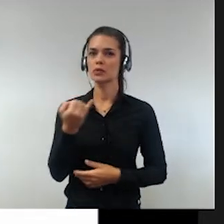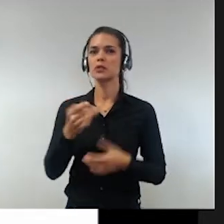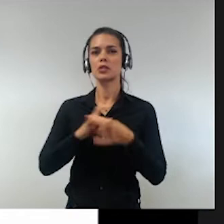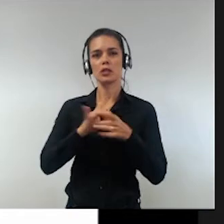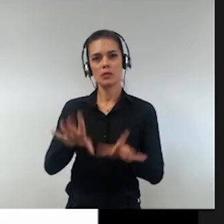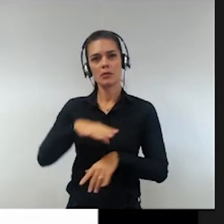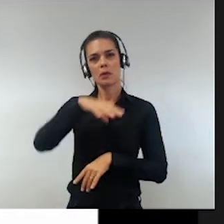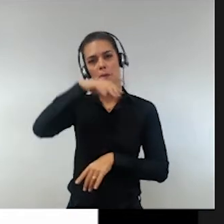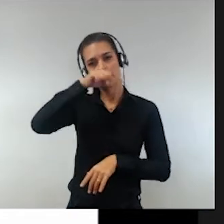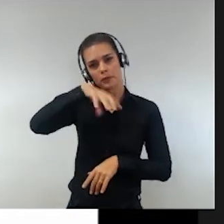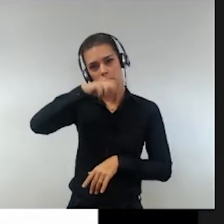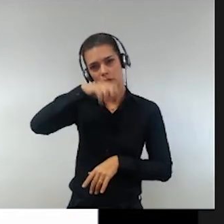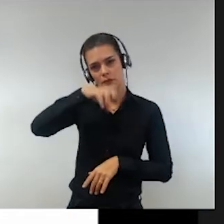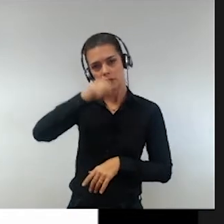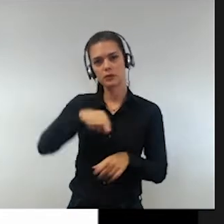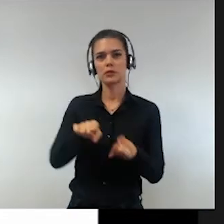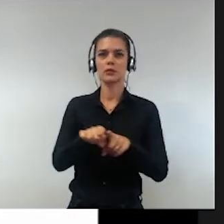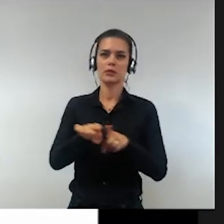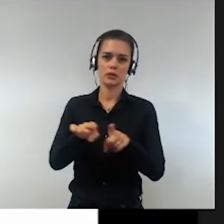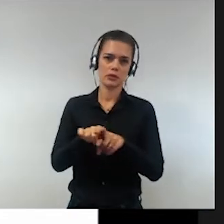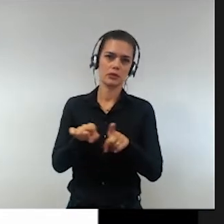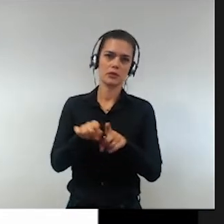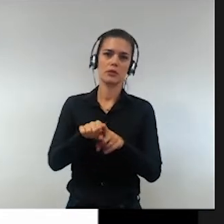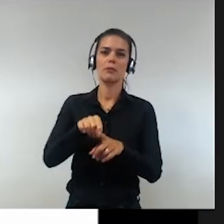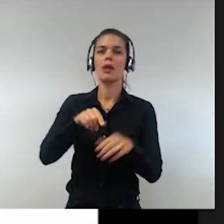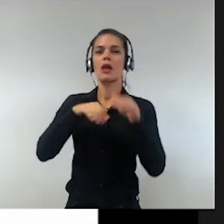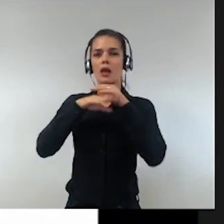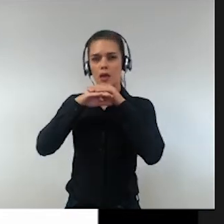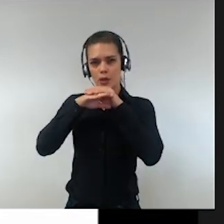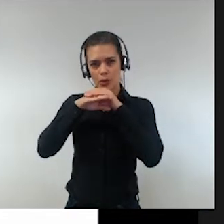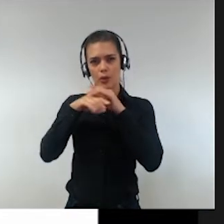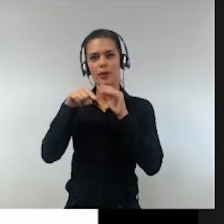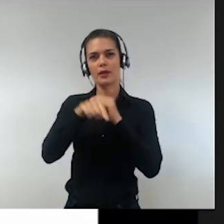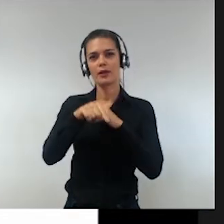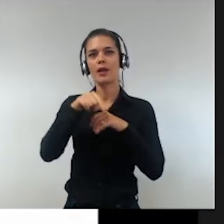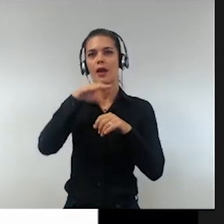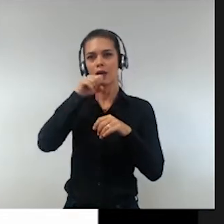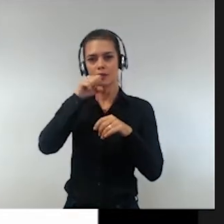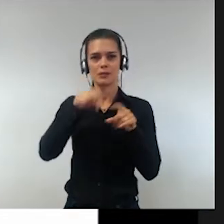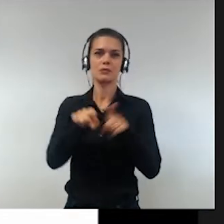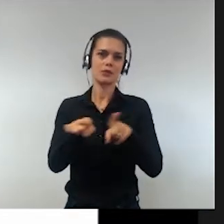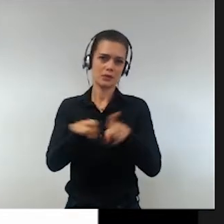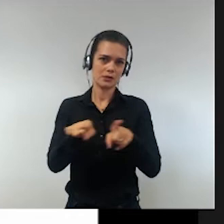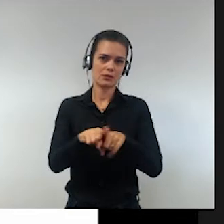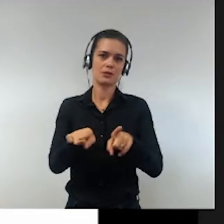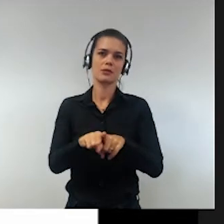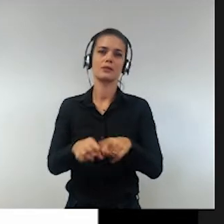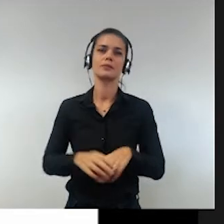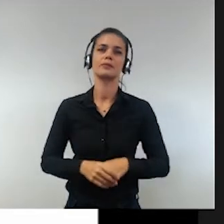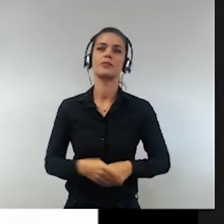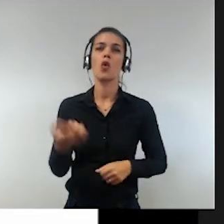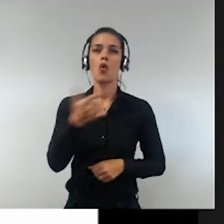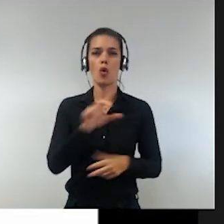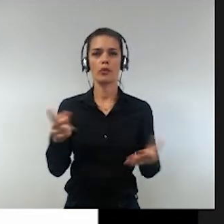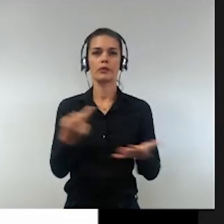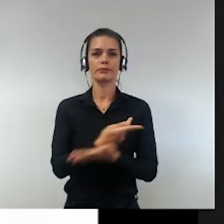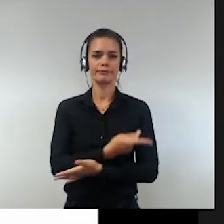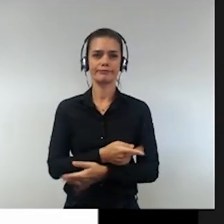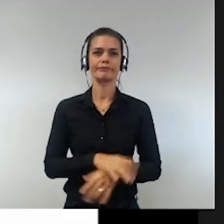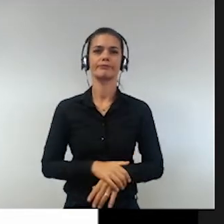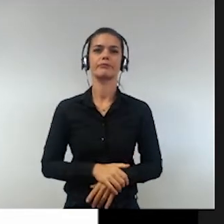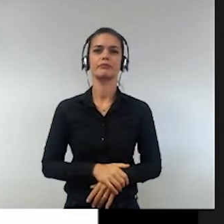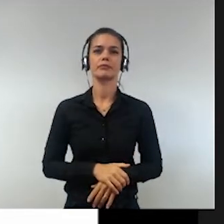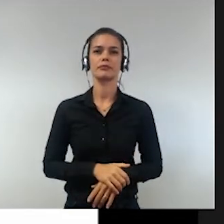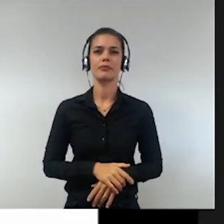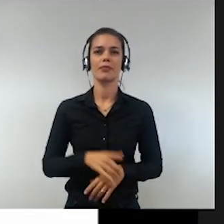que o cachorro tenha lá os hábitos dele, botar a língua para fora, que ele respira também pela língua, enfim. Outra situação que a gente tem que conversar também,